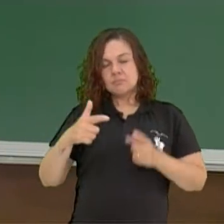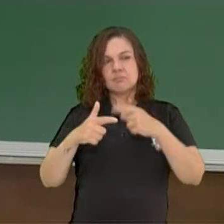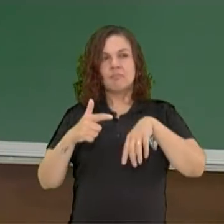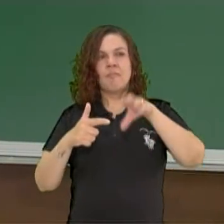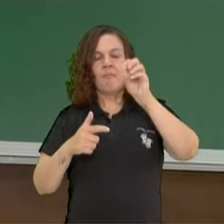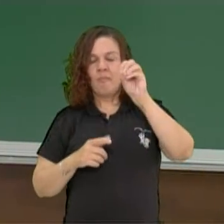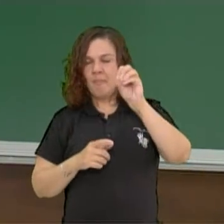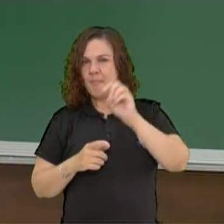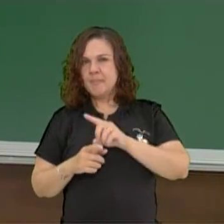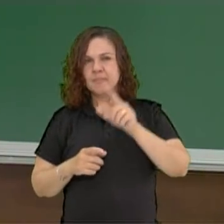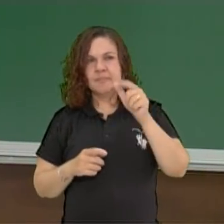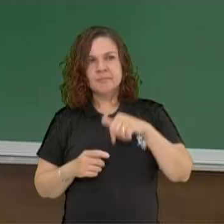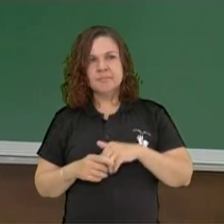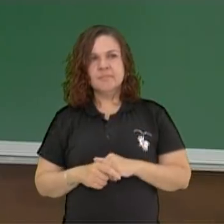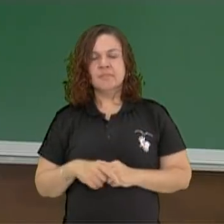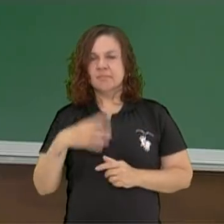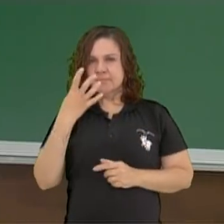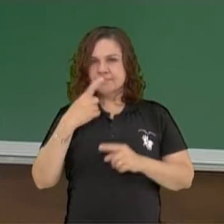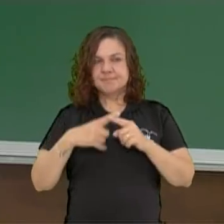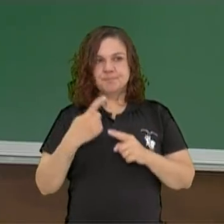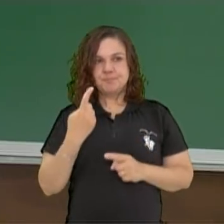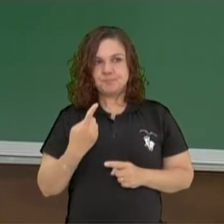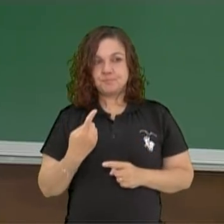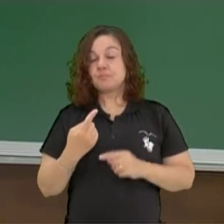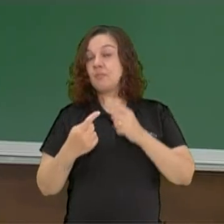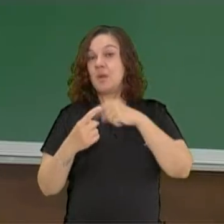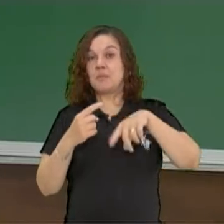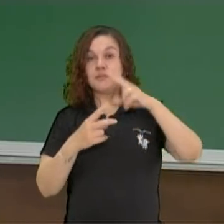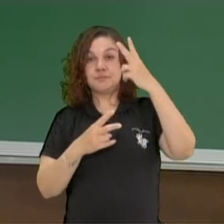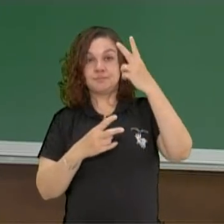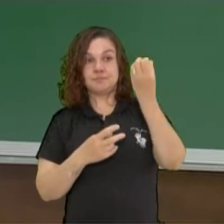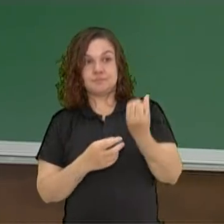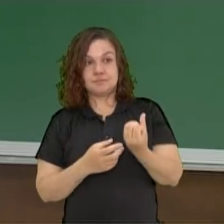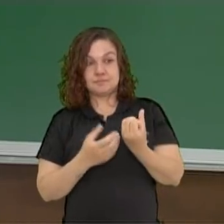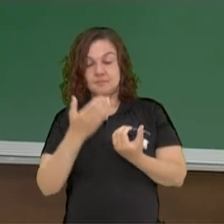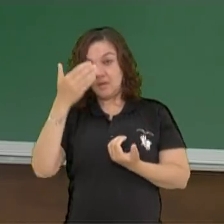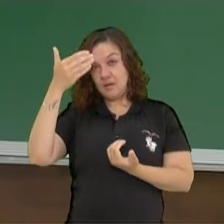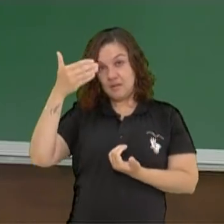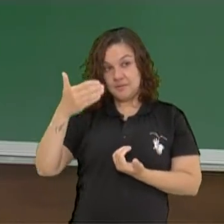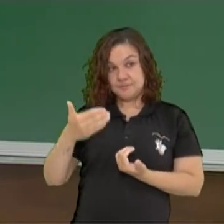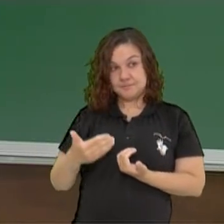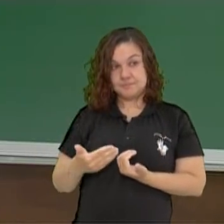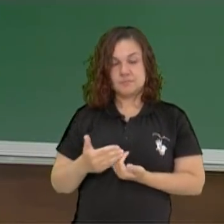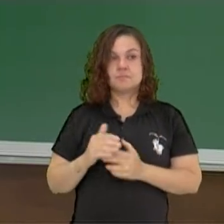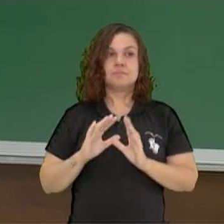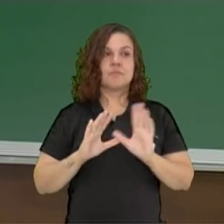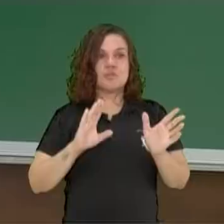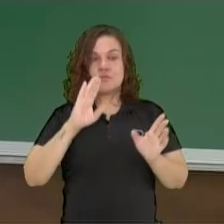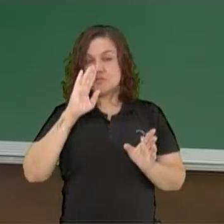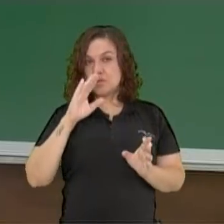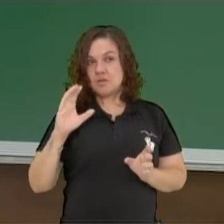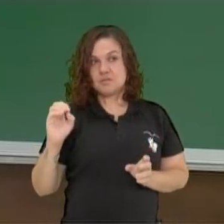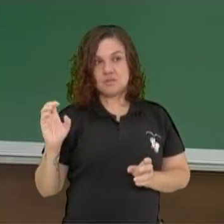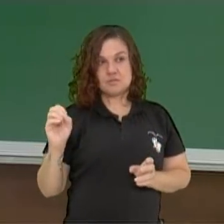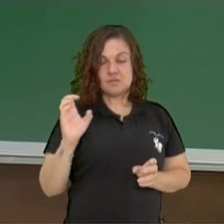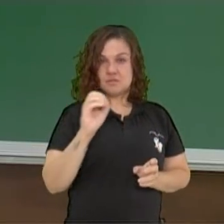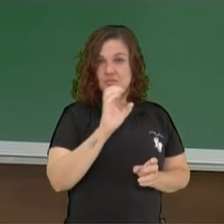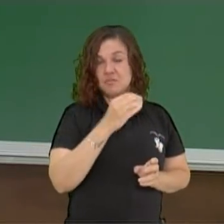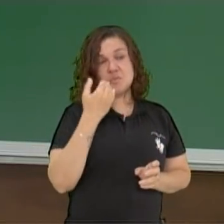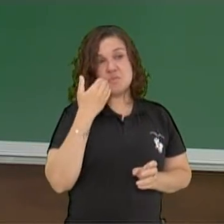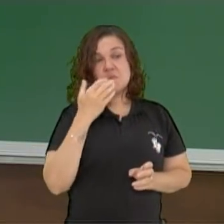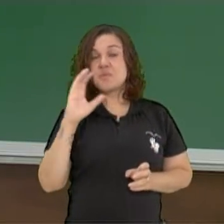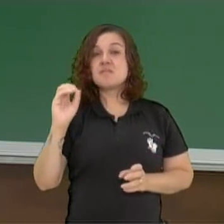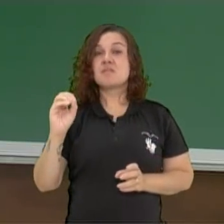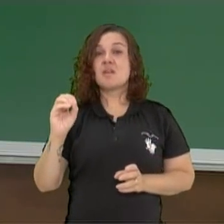2 ali, 4 vezes 1, né, 4 mais 2, 6, 4 vezes 0, 0. Aqui a professora já colocou tudo 0, 0, 0, 0,